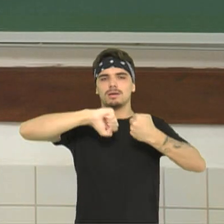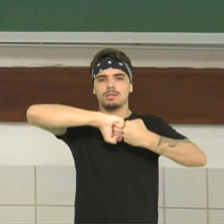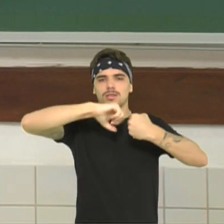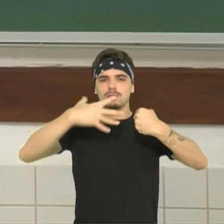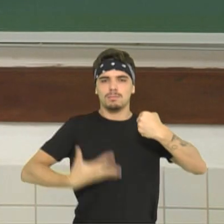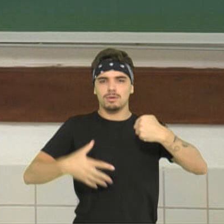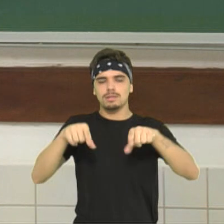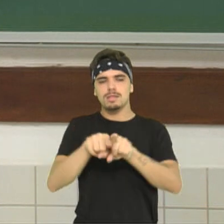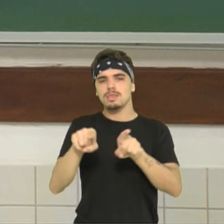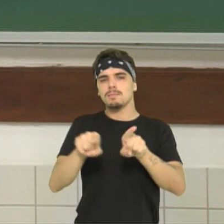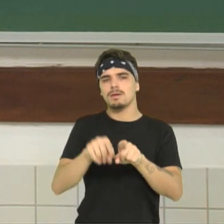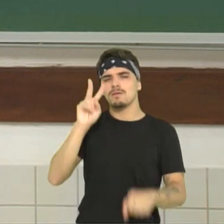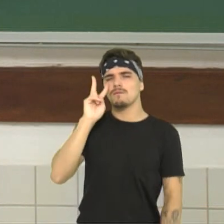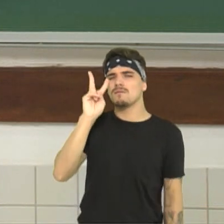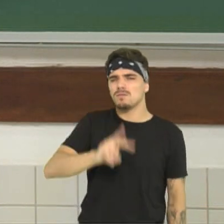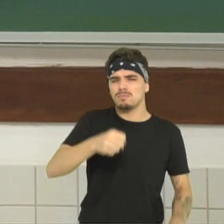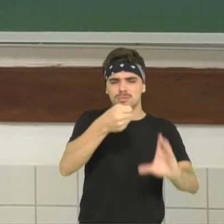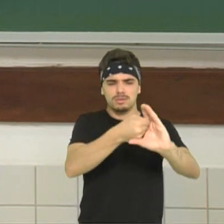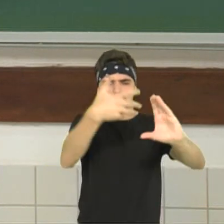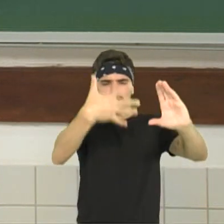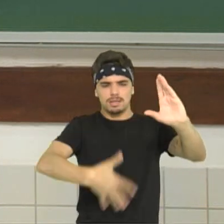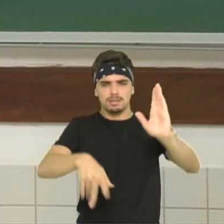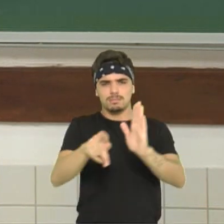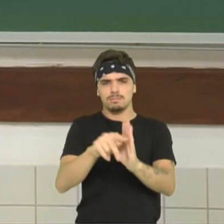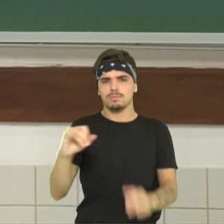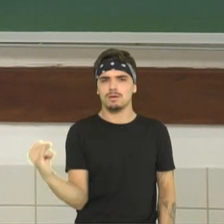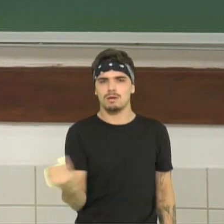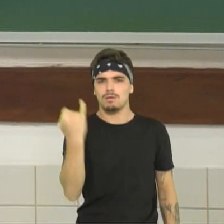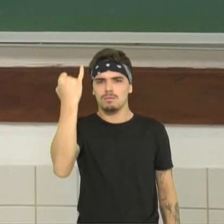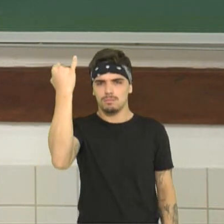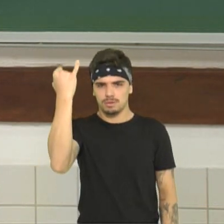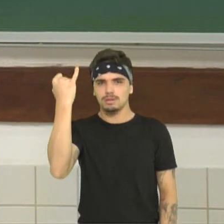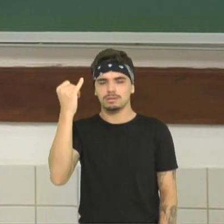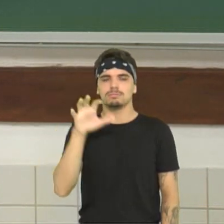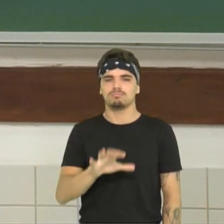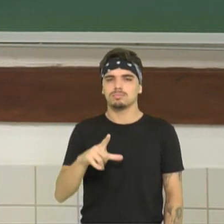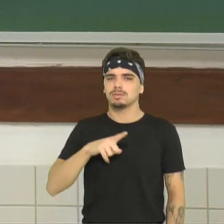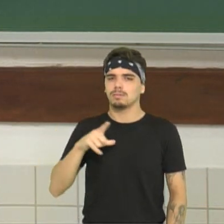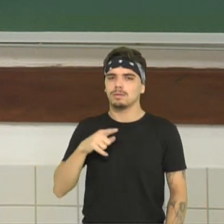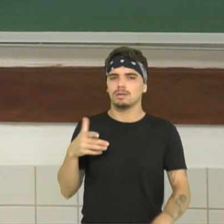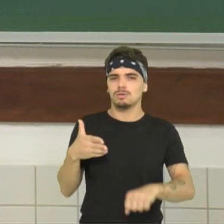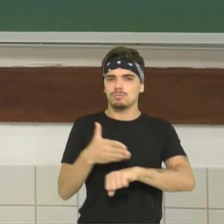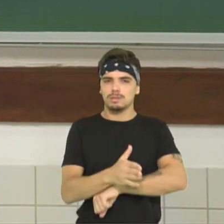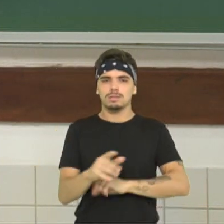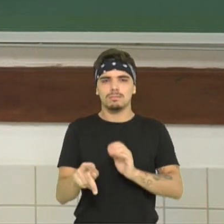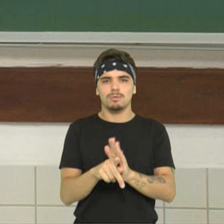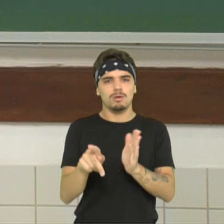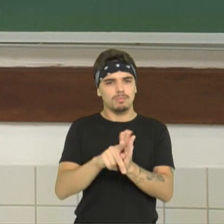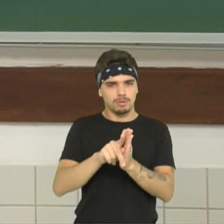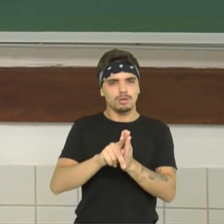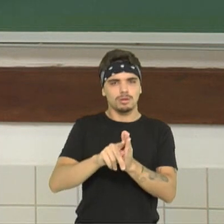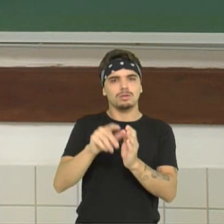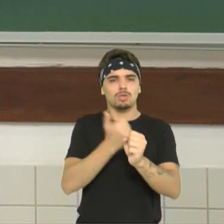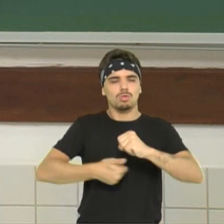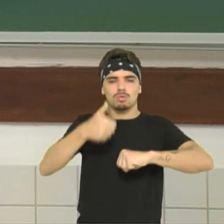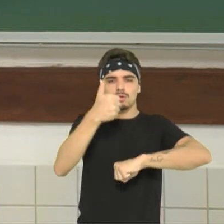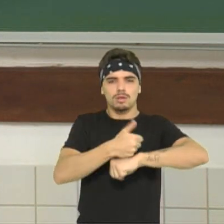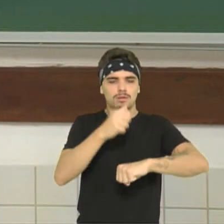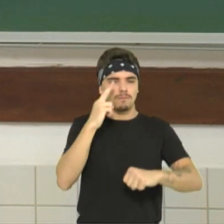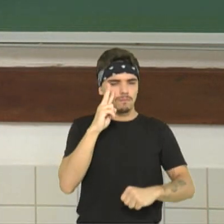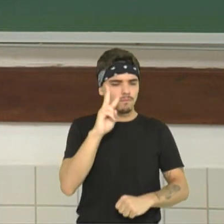pensamos características importantes da democracia e aí partimos já para o totalitarismo, estudando o